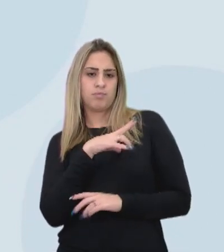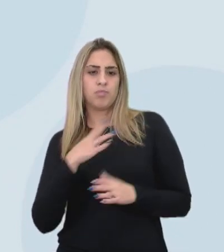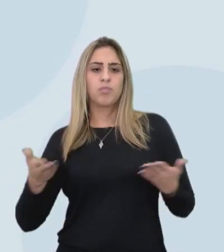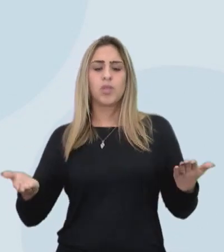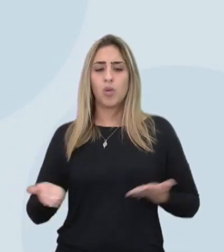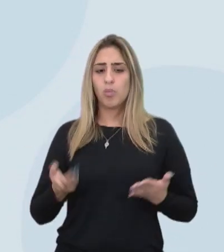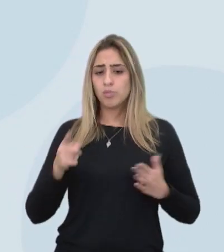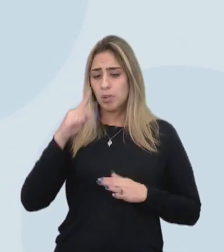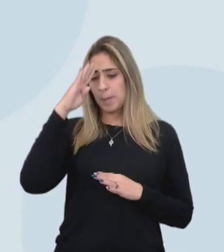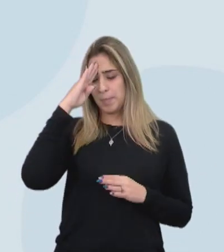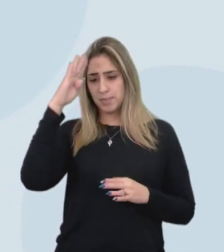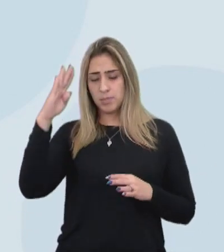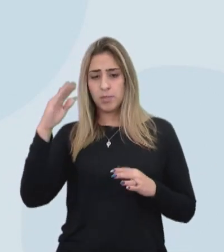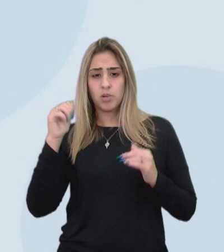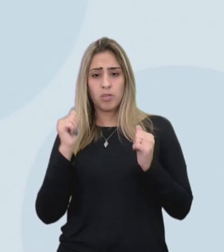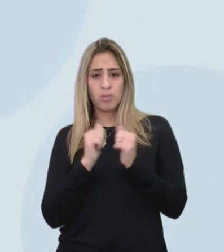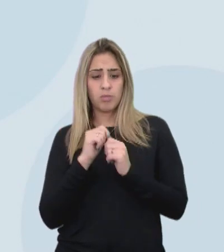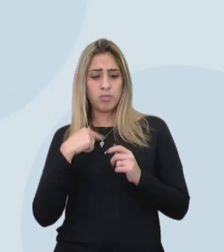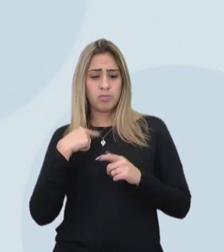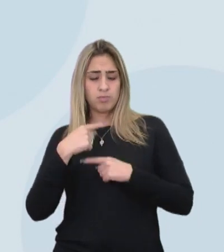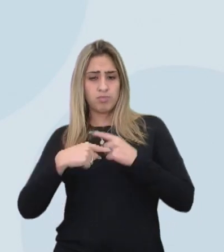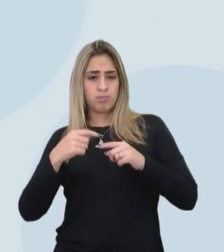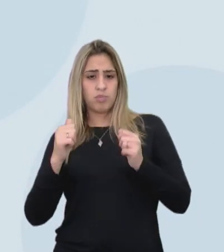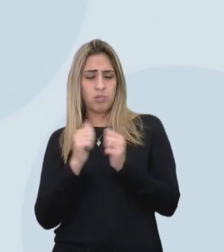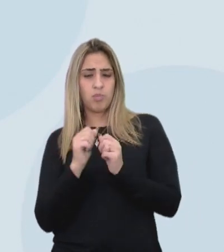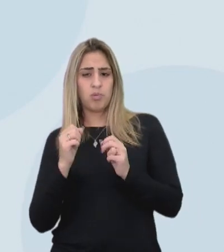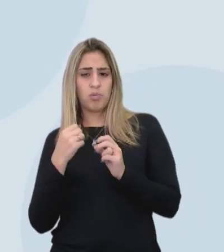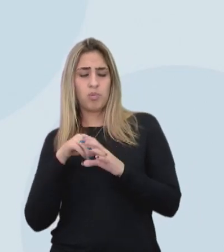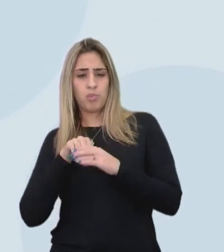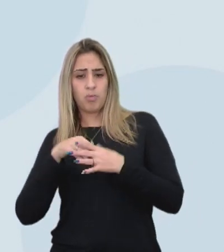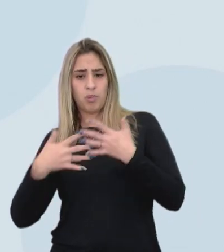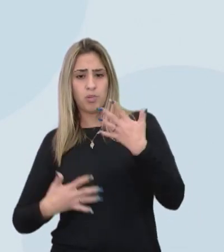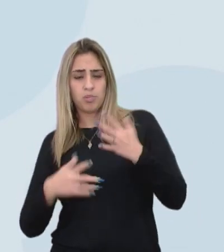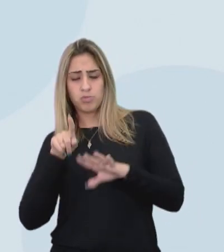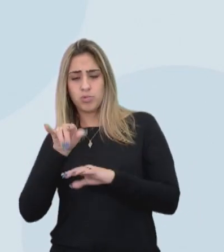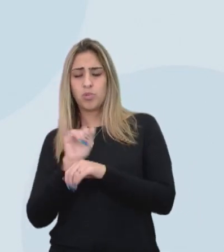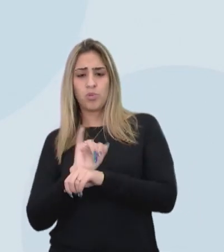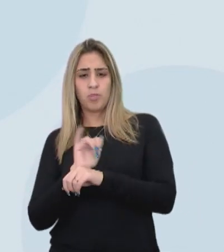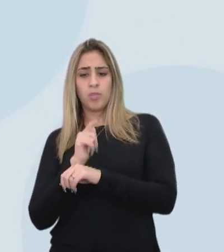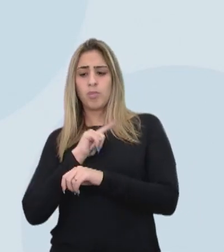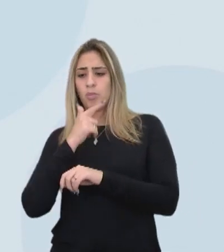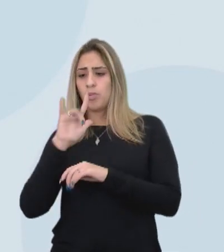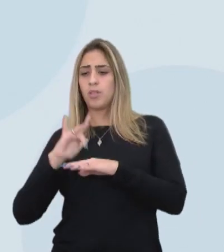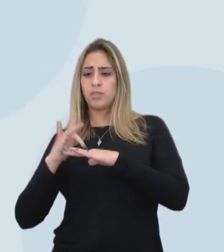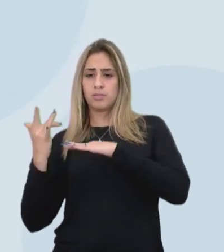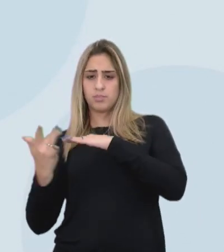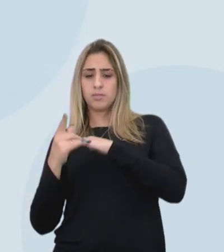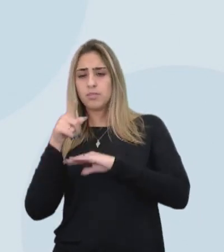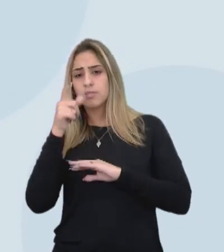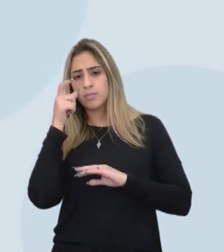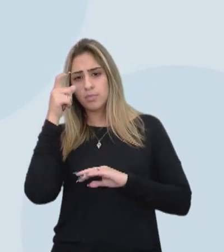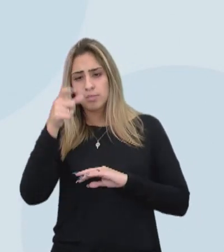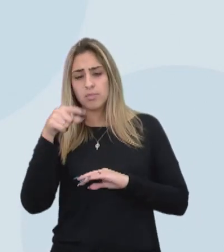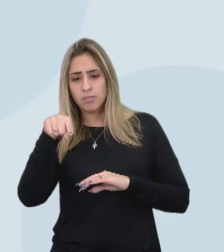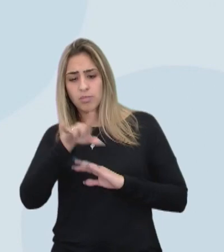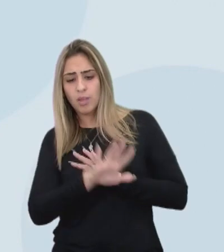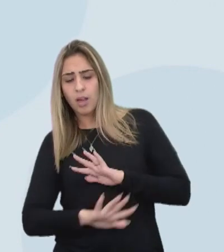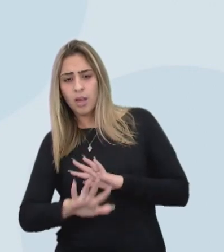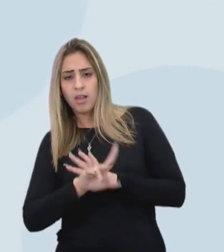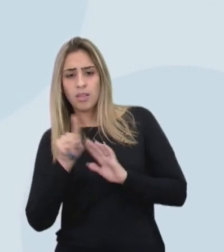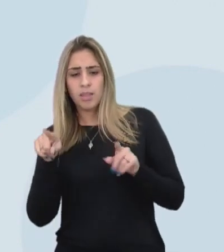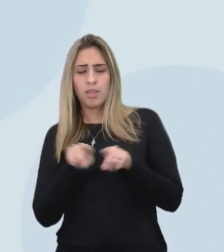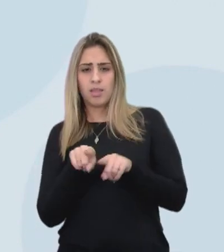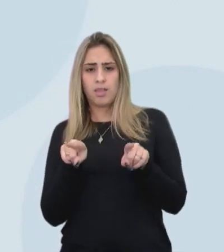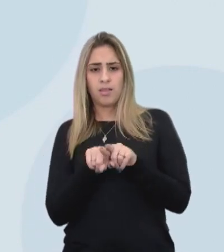Hoje, principalmente com o avanço das produções de conteúdo para canais no YouTube e outras redes sociais, o interesse por esta área